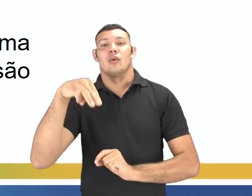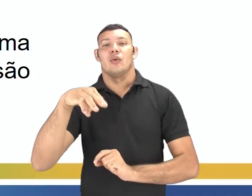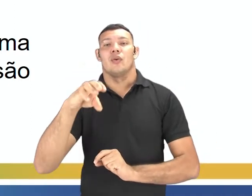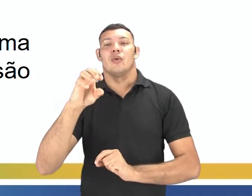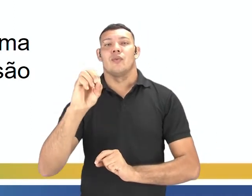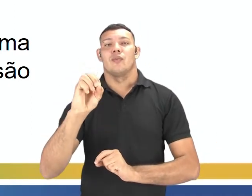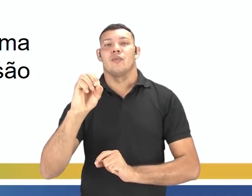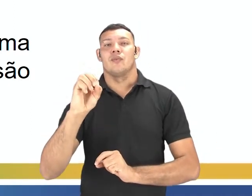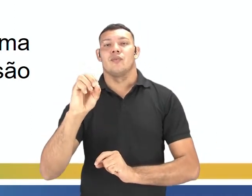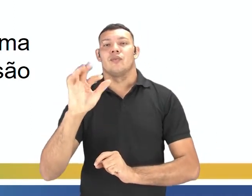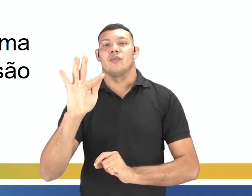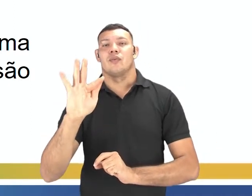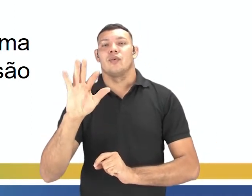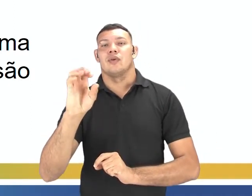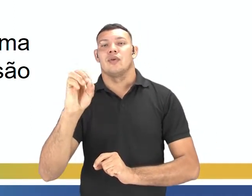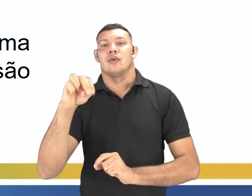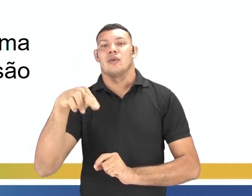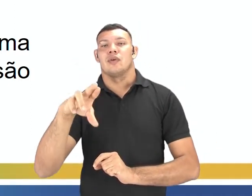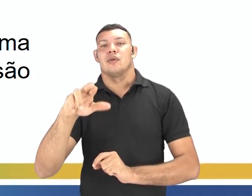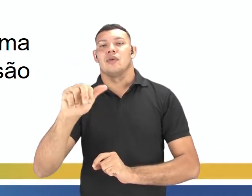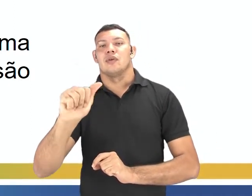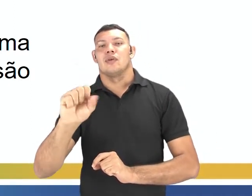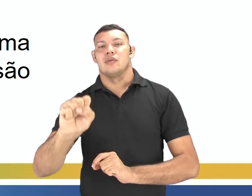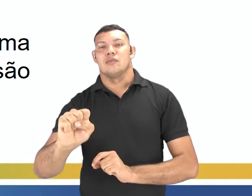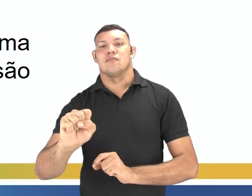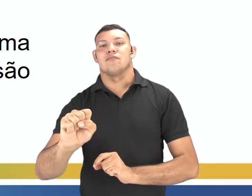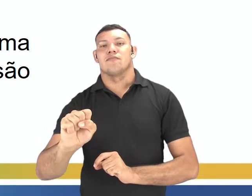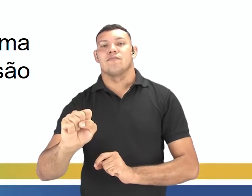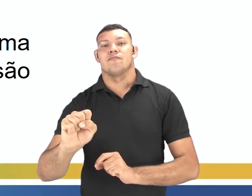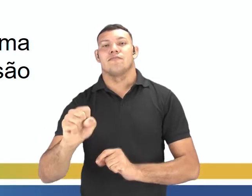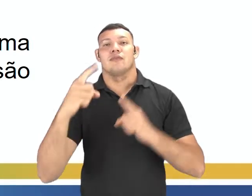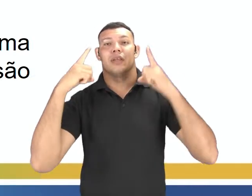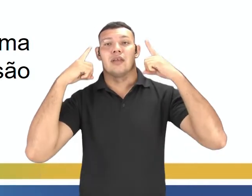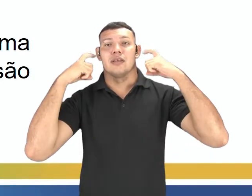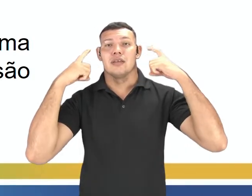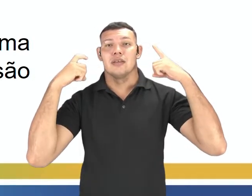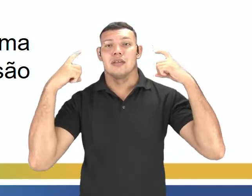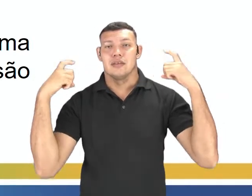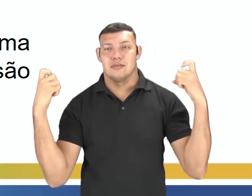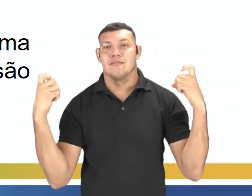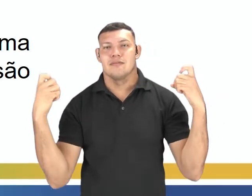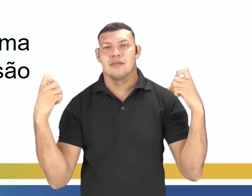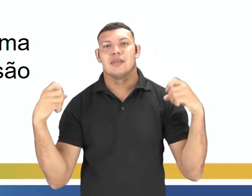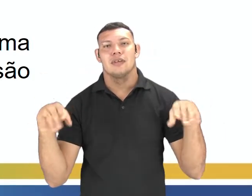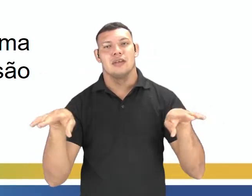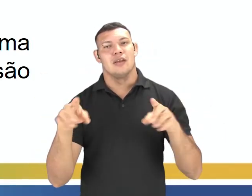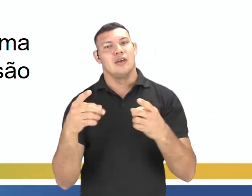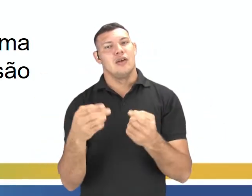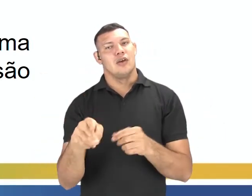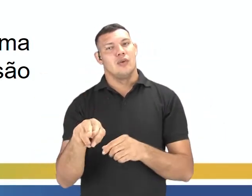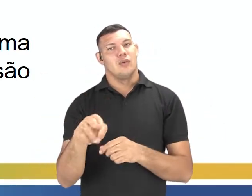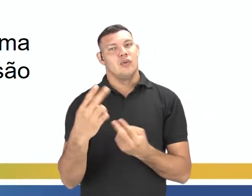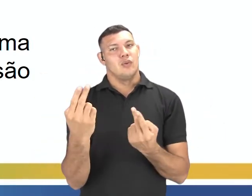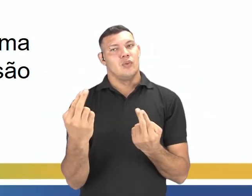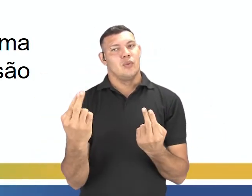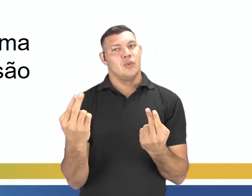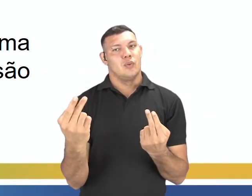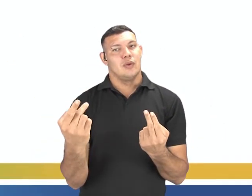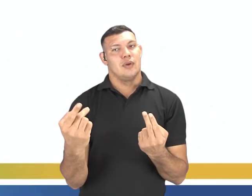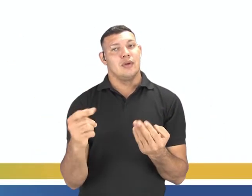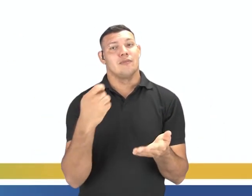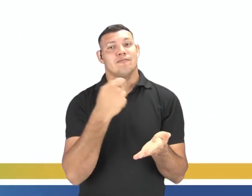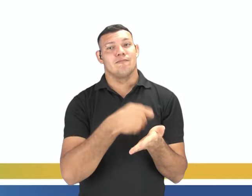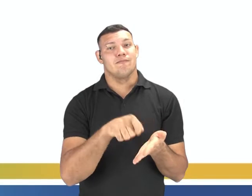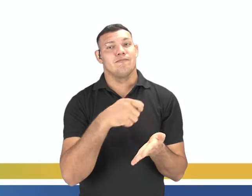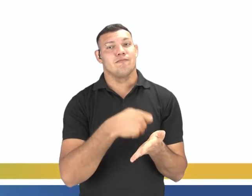pronúncia, porém a grafia e o sentido, ou seja, o significado é diferente. Vamos